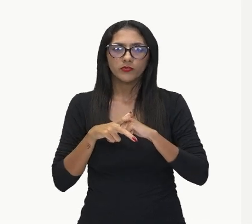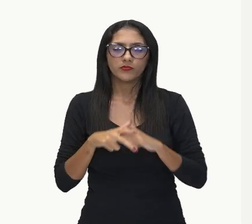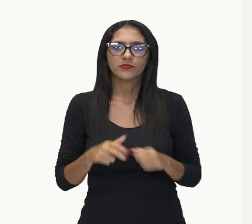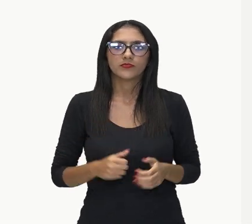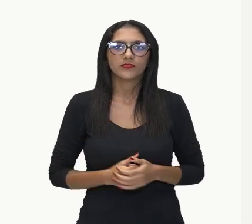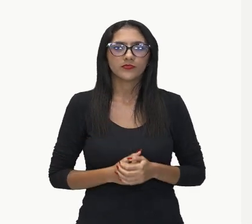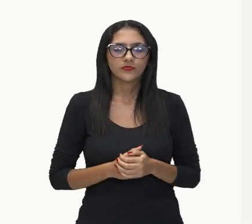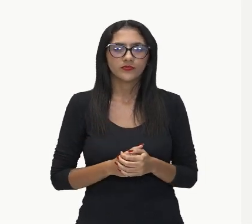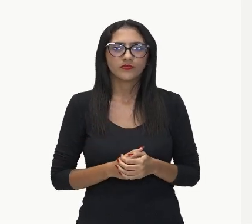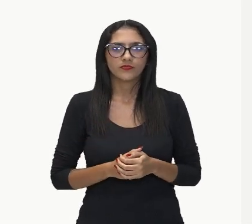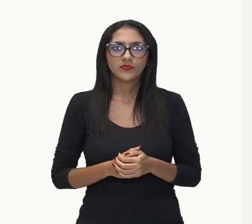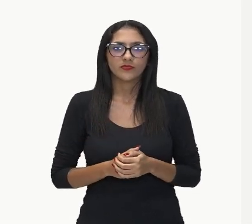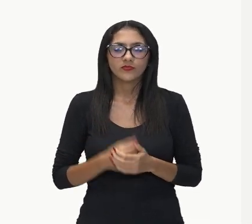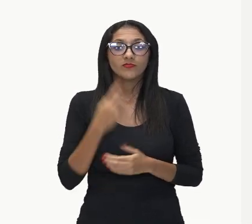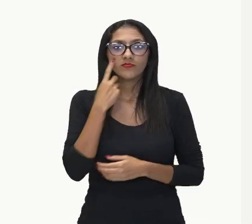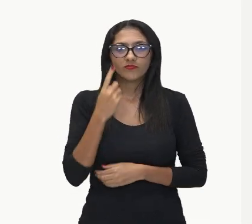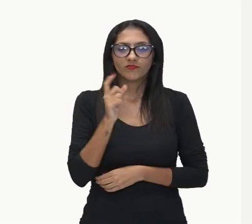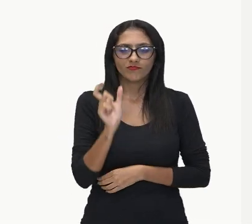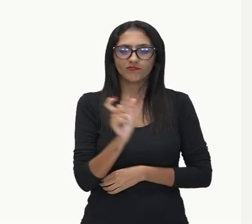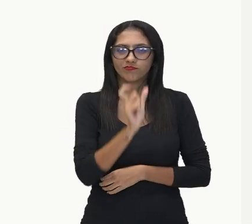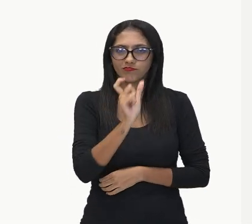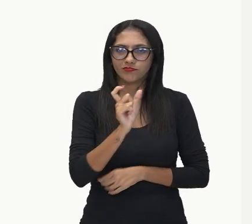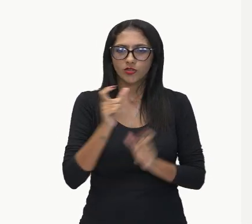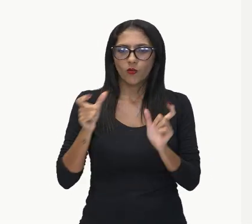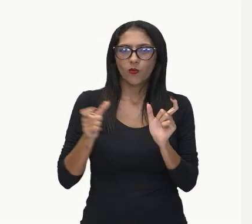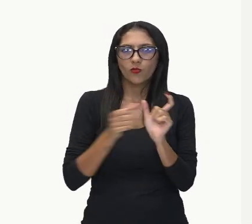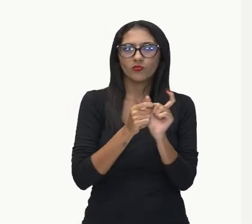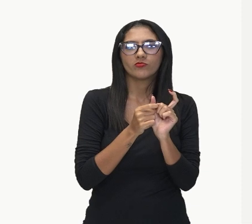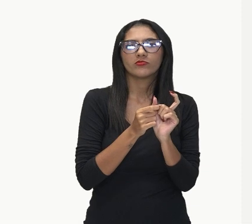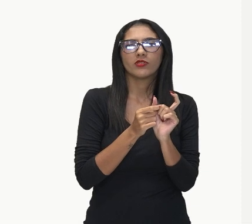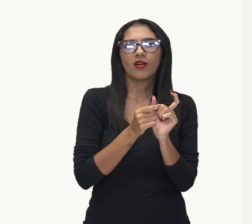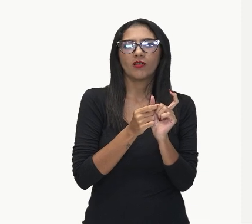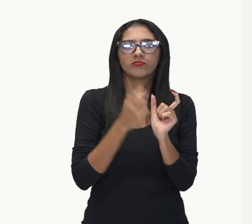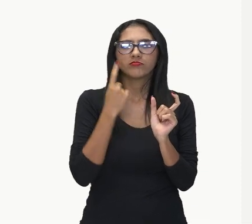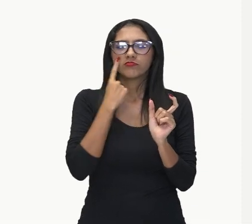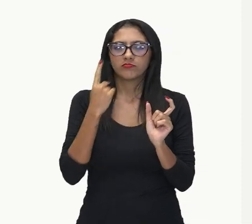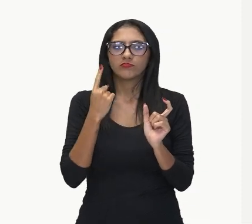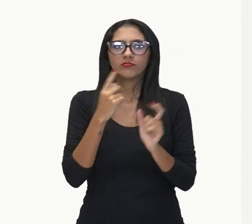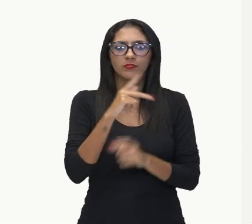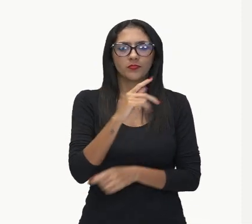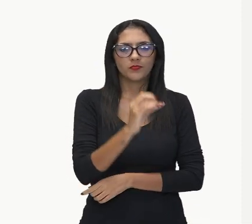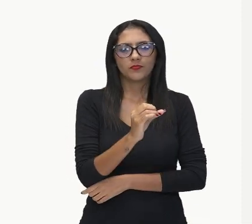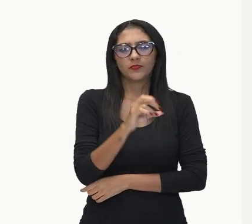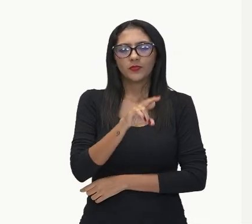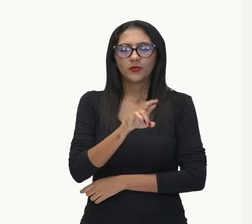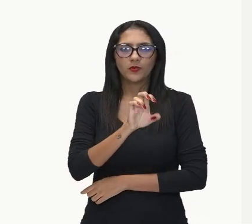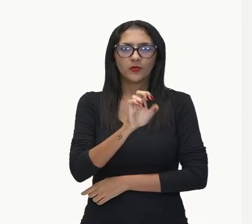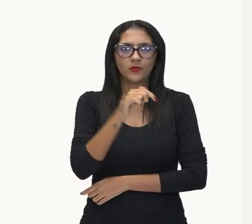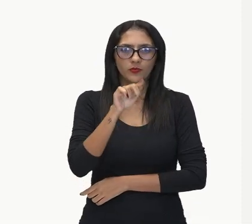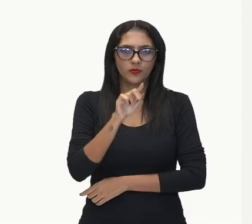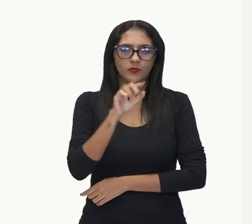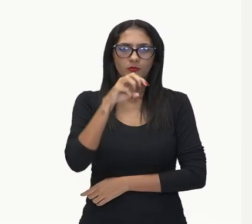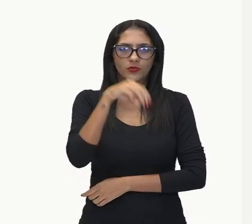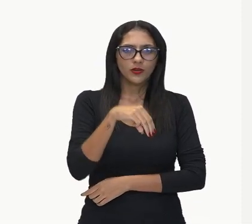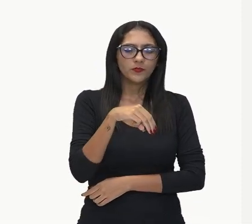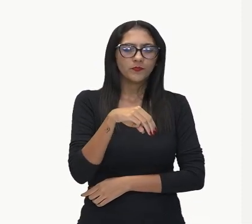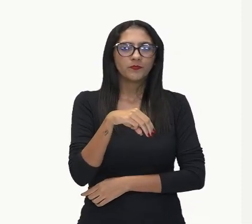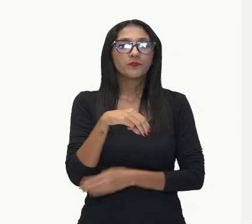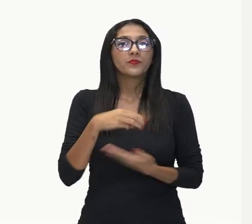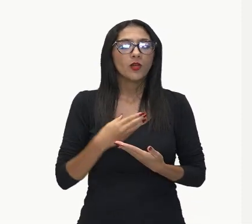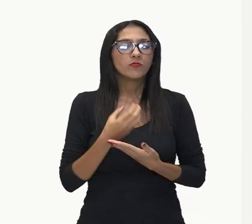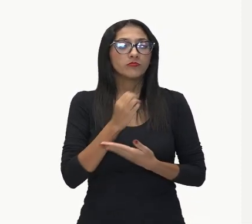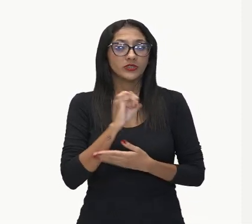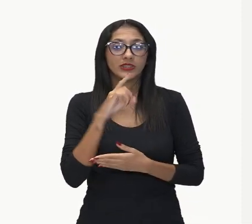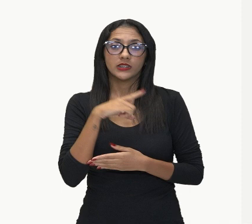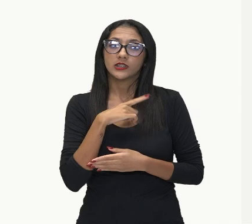da conjunção conectando essas orações aqui, a nossa conjunção porém, e quando há essa conexão, como auxílio